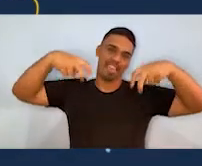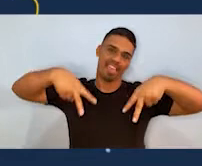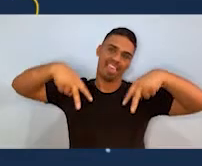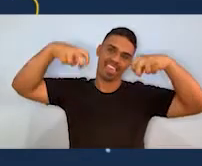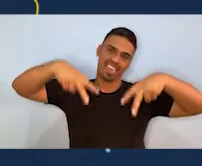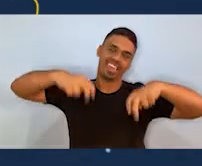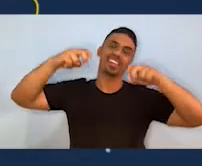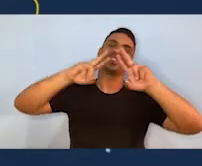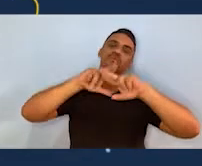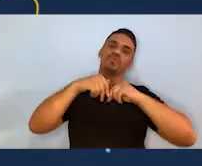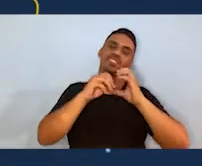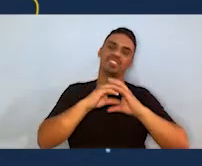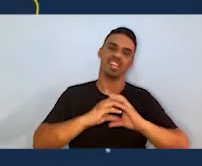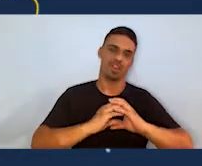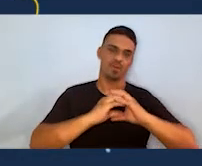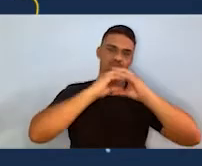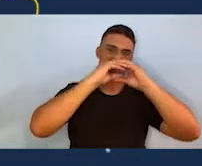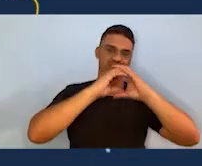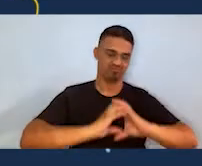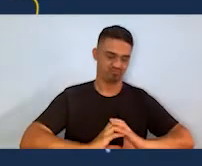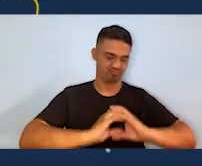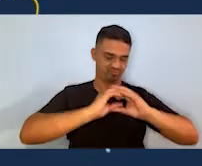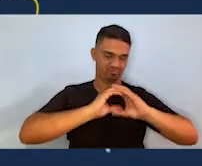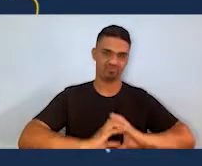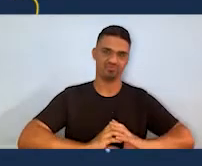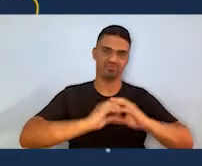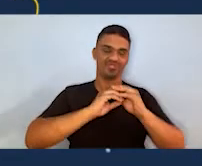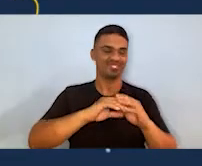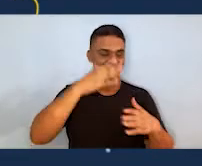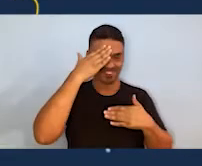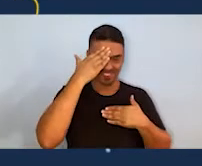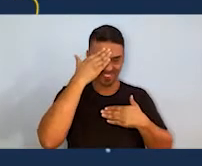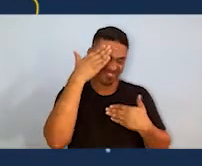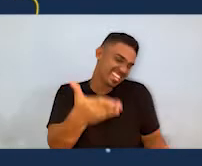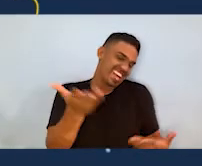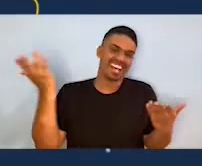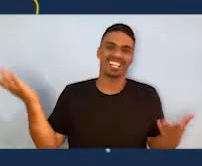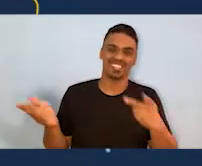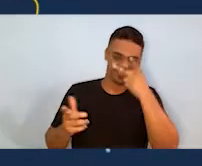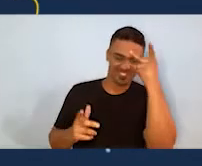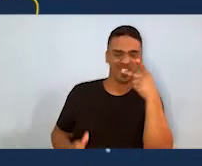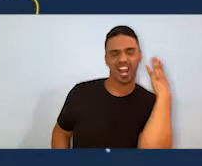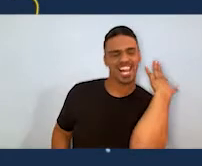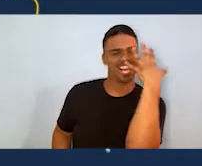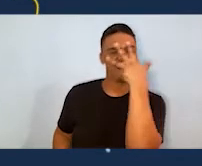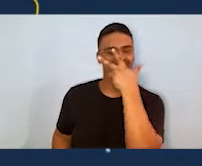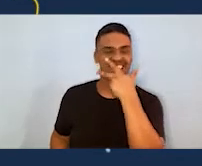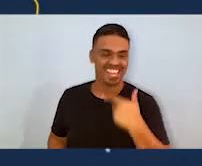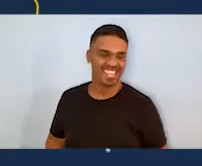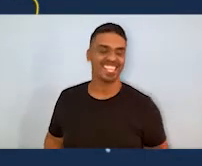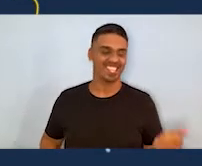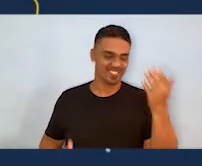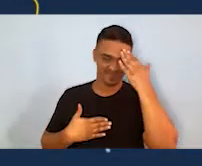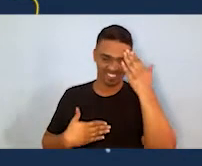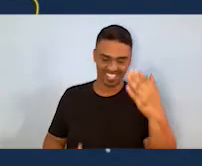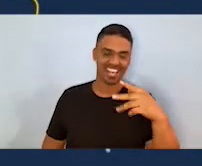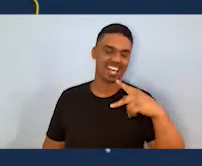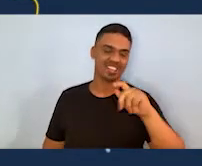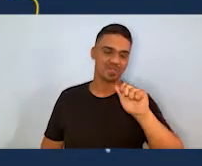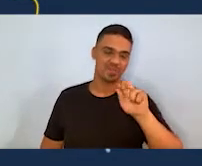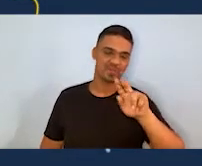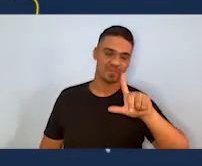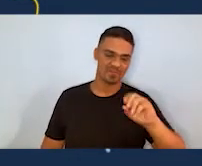ela vai estar pulando. Ah, obrigada para quem falou que tá lindo demais. Paulo aqui,